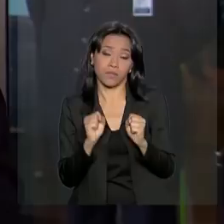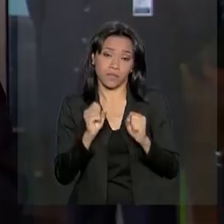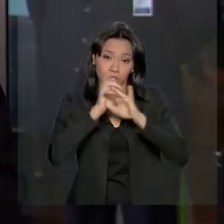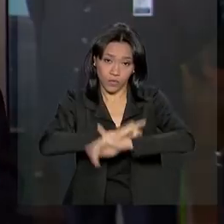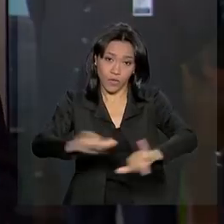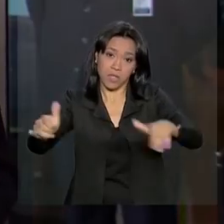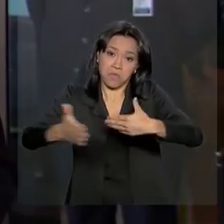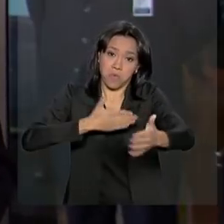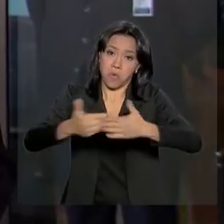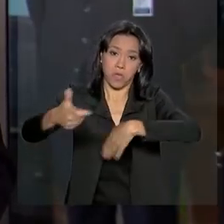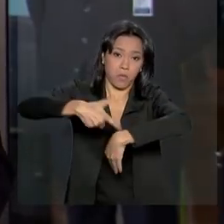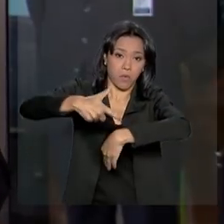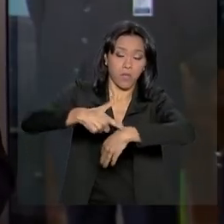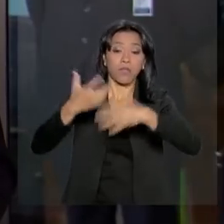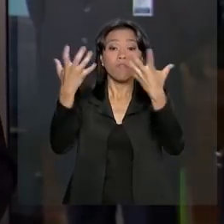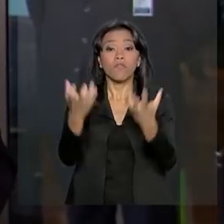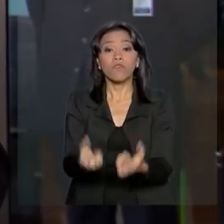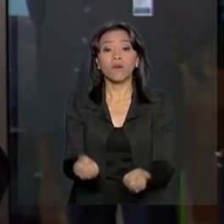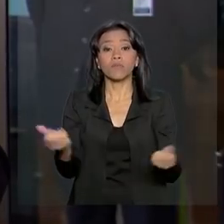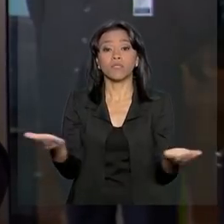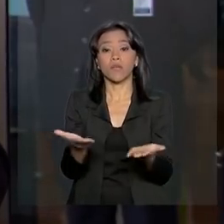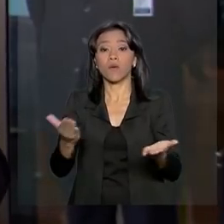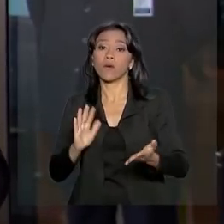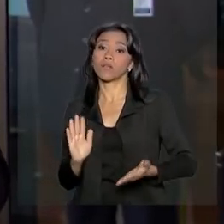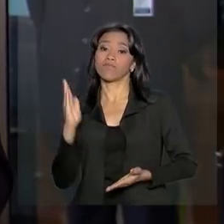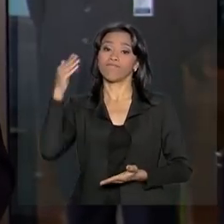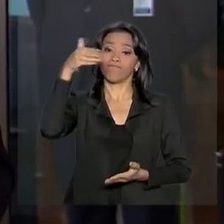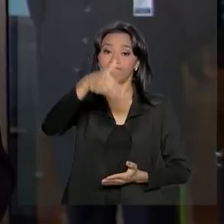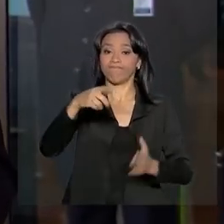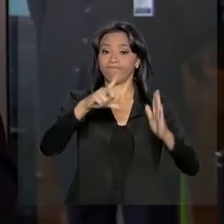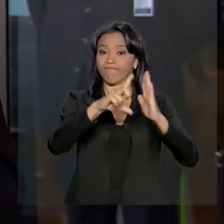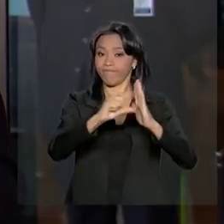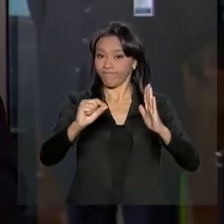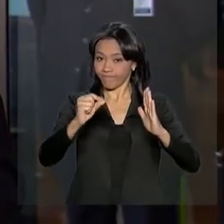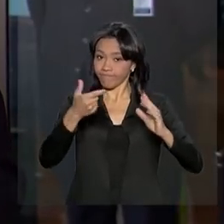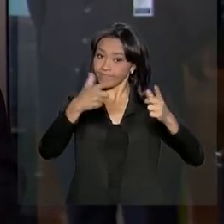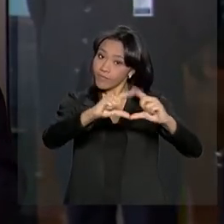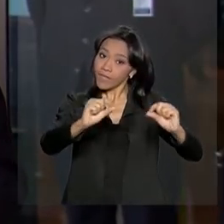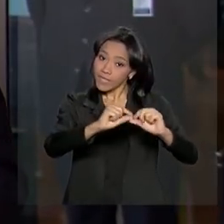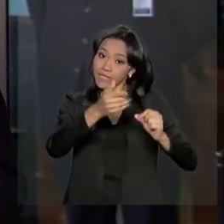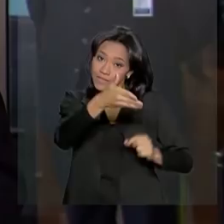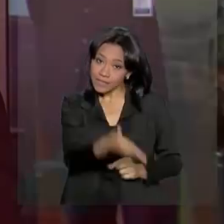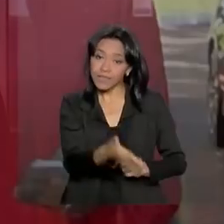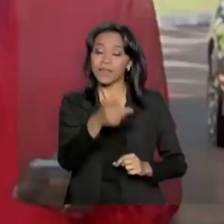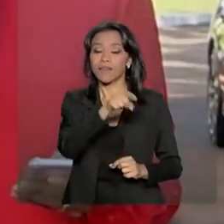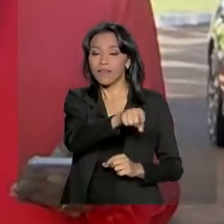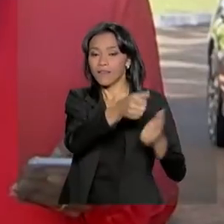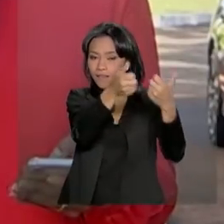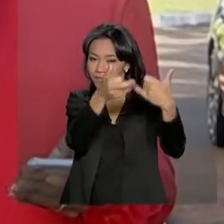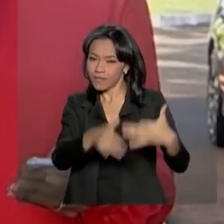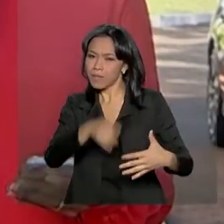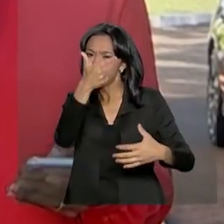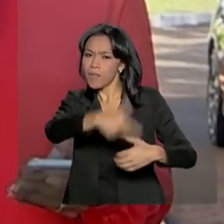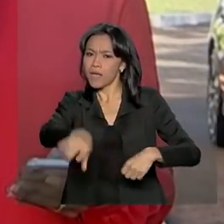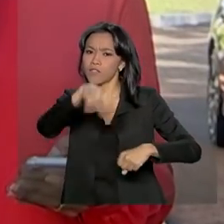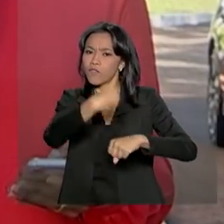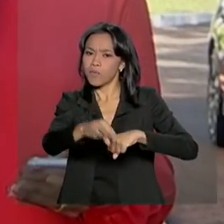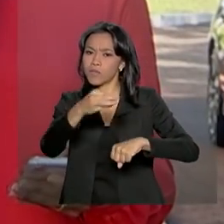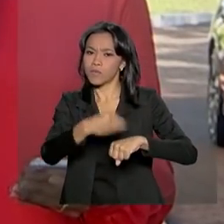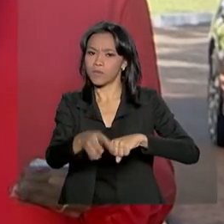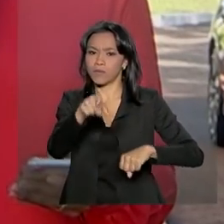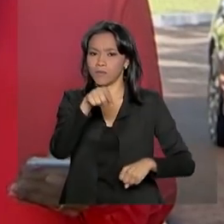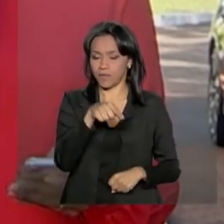momento. Agora vamos até a vice-presidência da República, onde a repórter Luciana Colares de Holanda traz mais informações